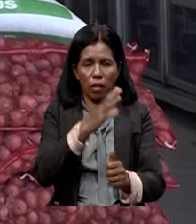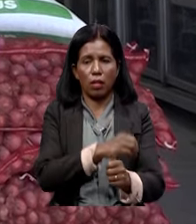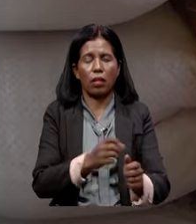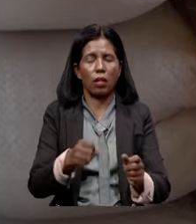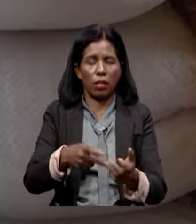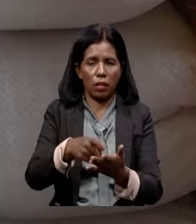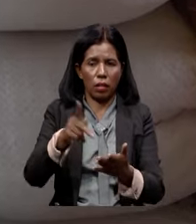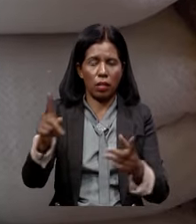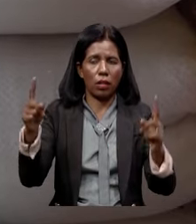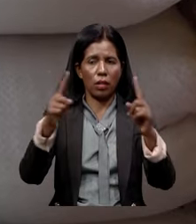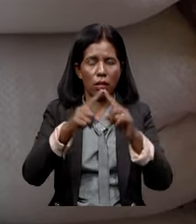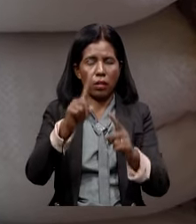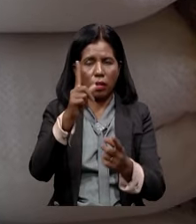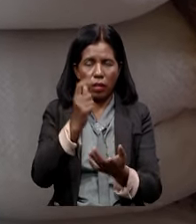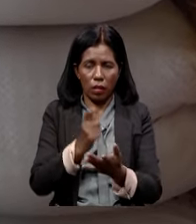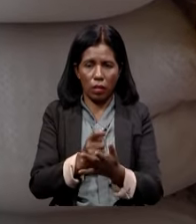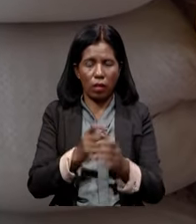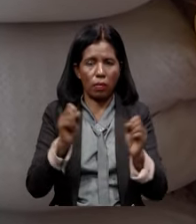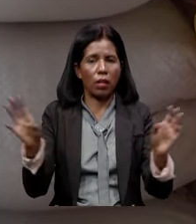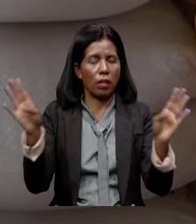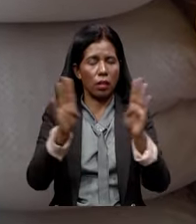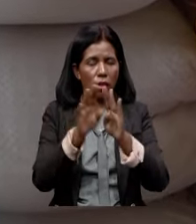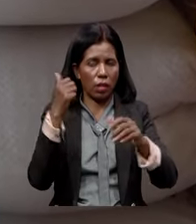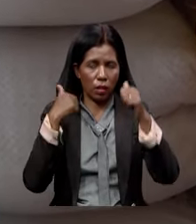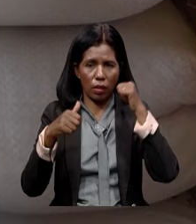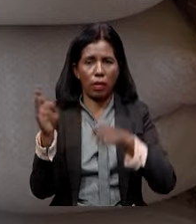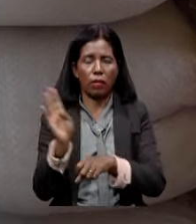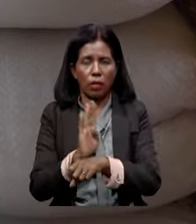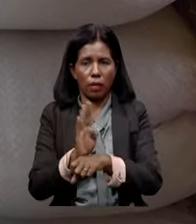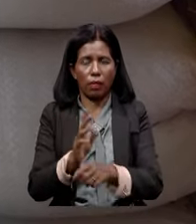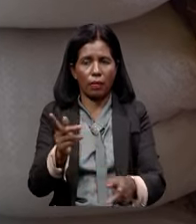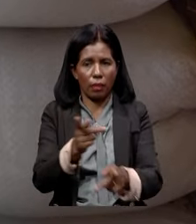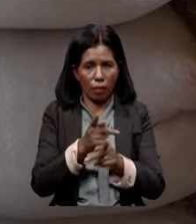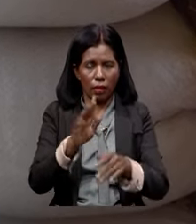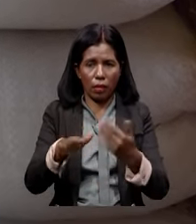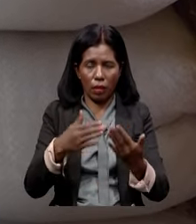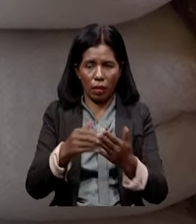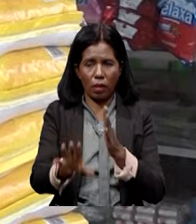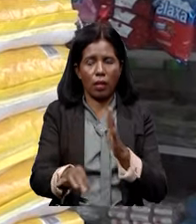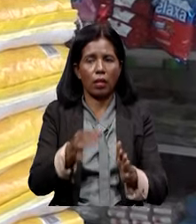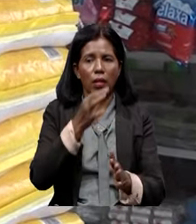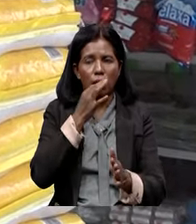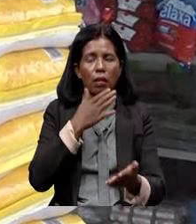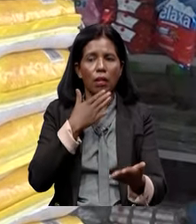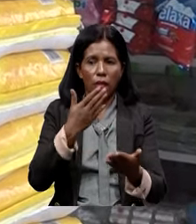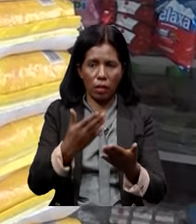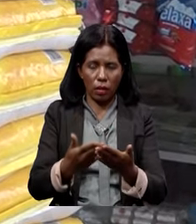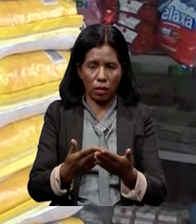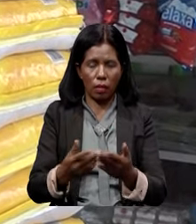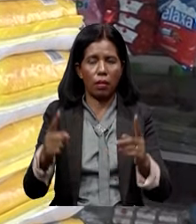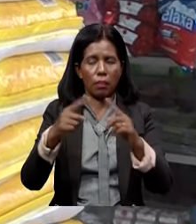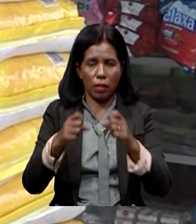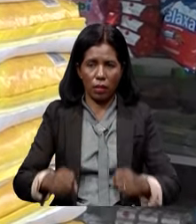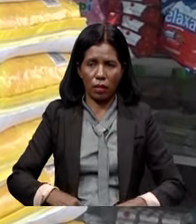no koima ne to orihun, no mos bele tak atividade negosio. Atua segura consumidor sira hetan ai hang ne be seguru no diak ba